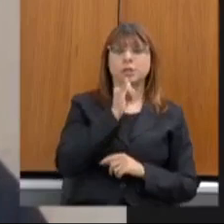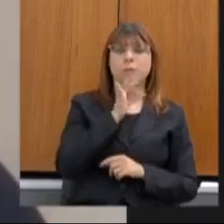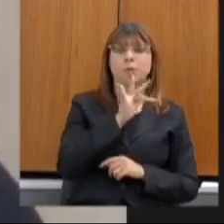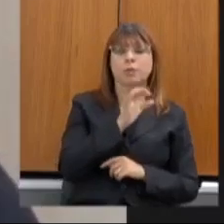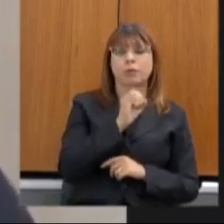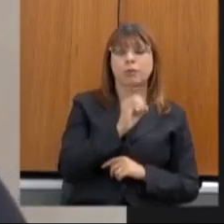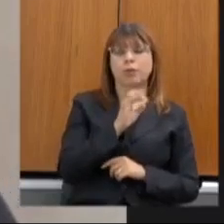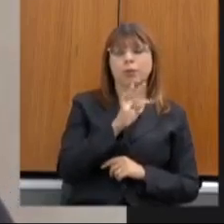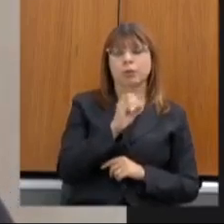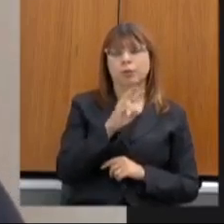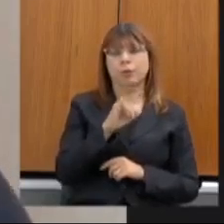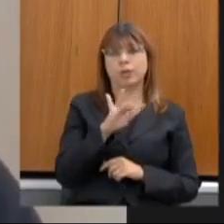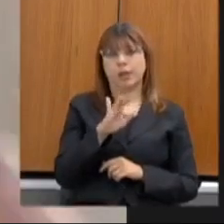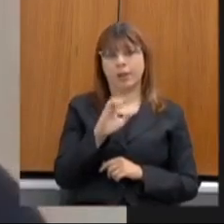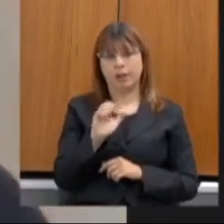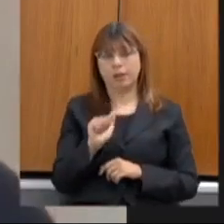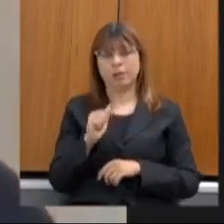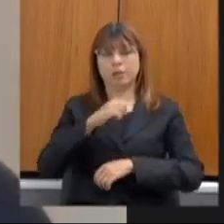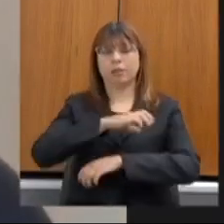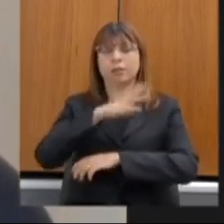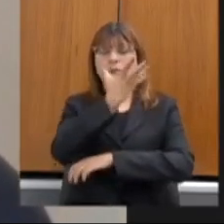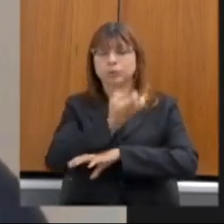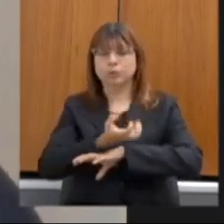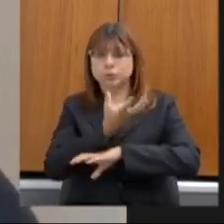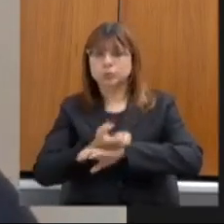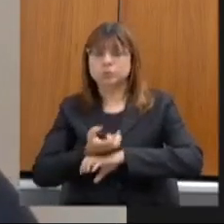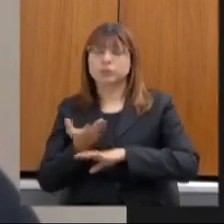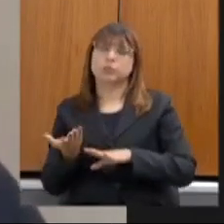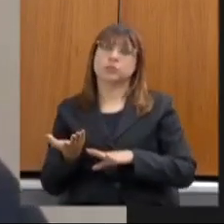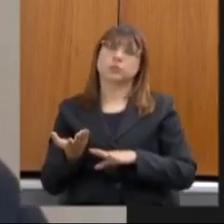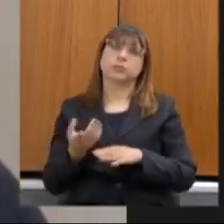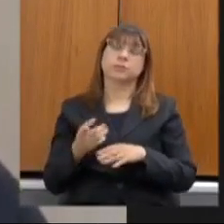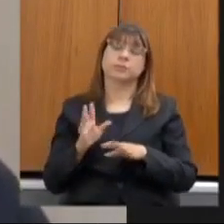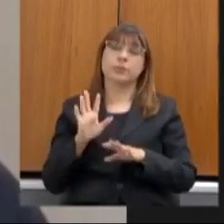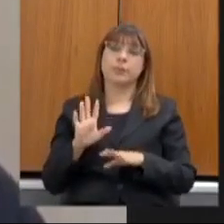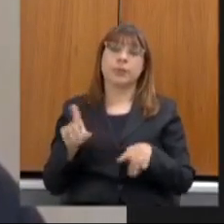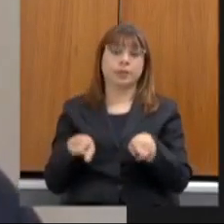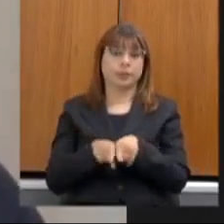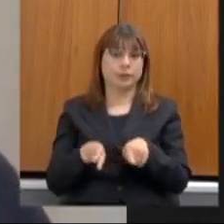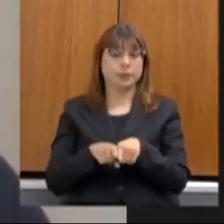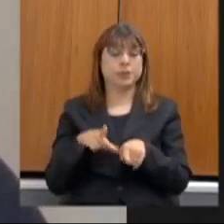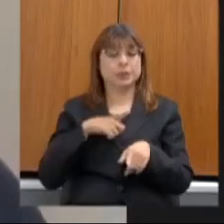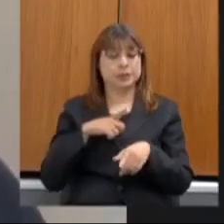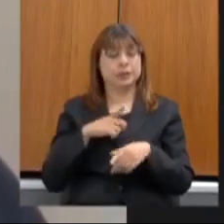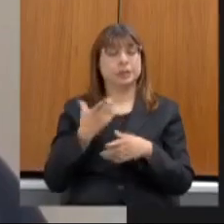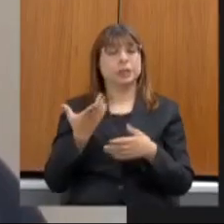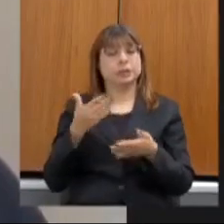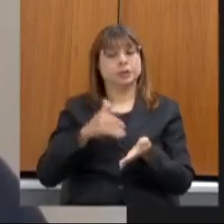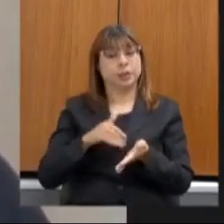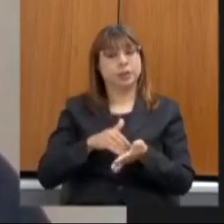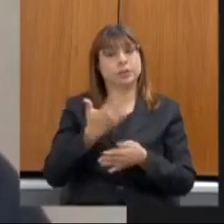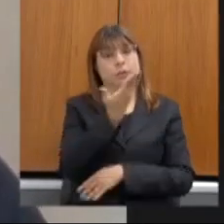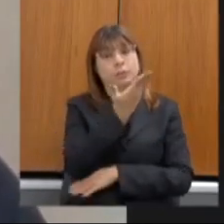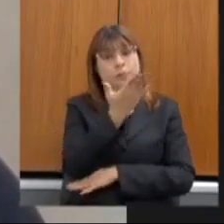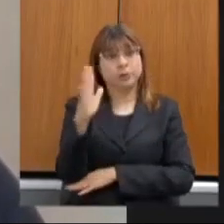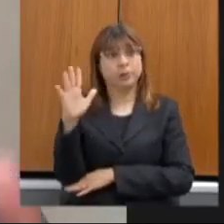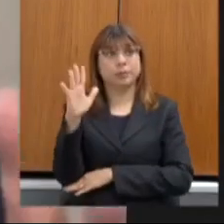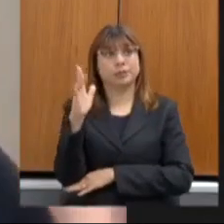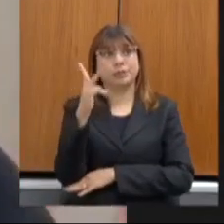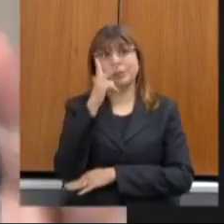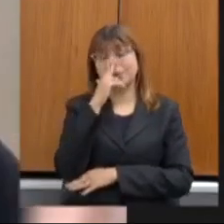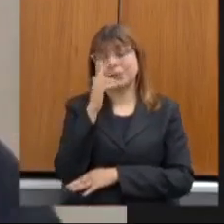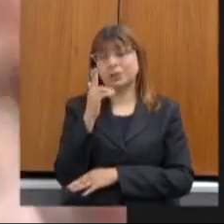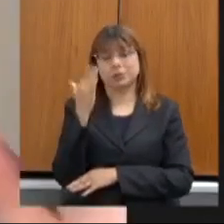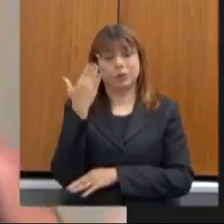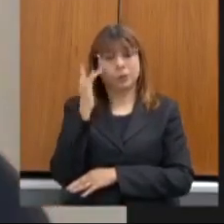e o primeiro obstáculo deve ser ligue o segundo obstáculo a Secretaria de Meio Ambiente e também parece que